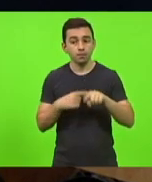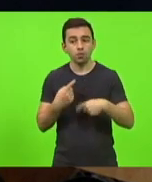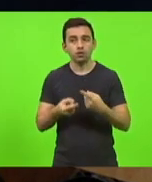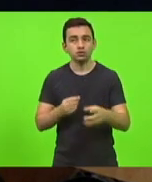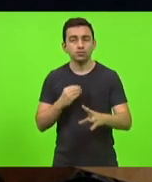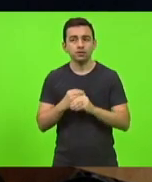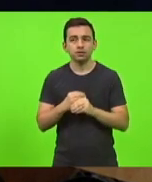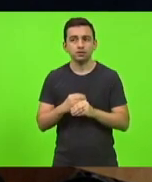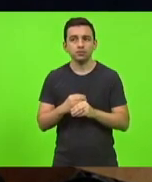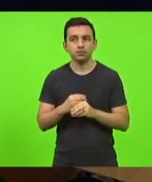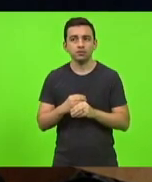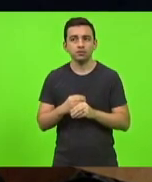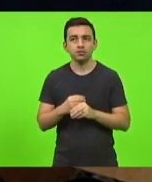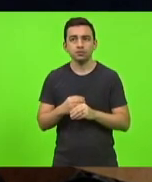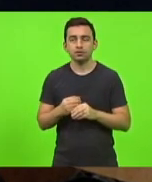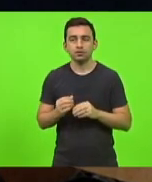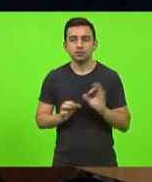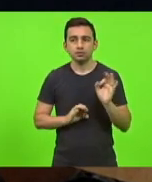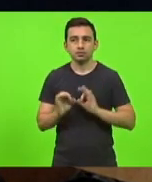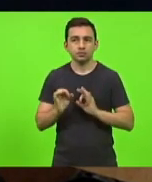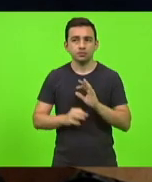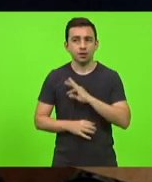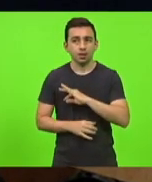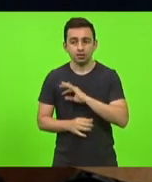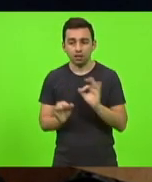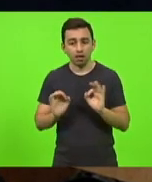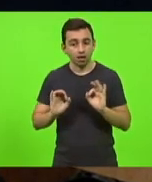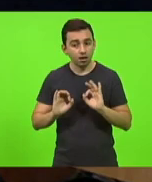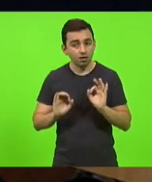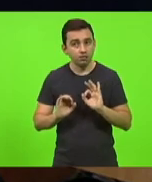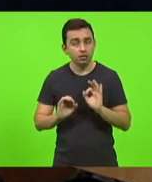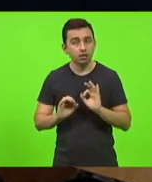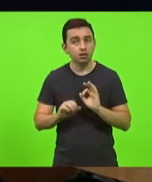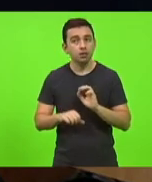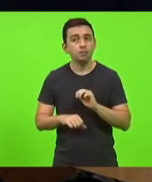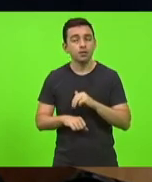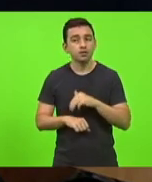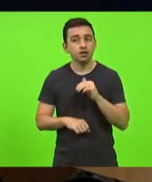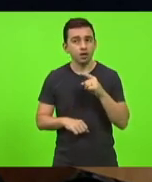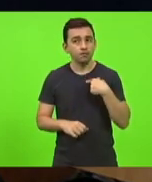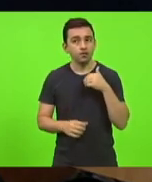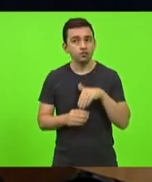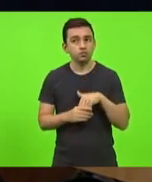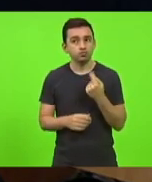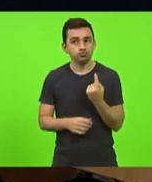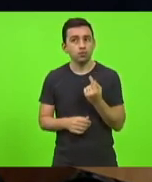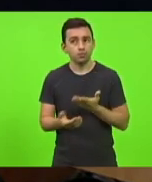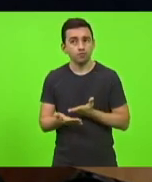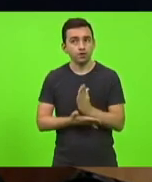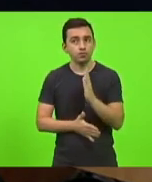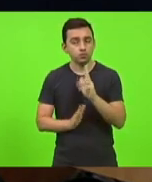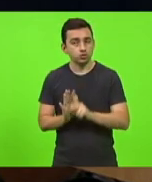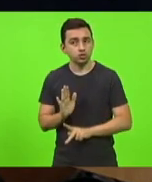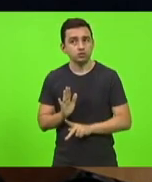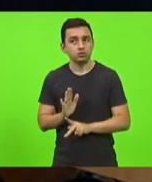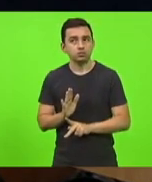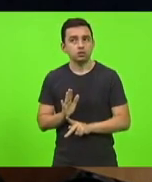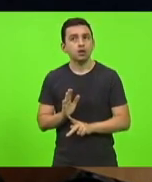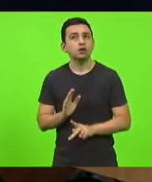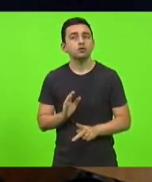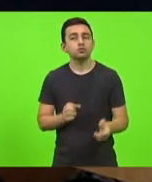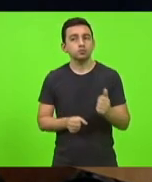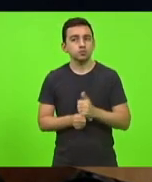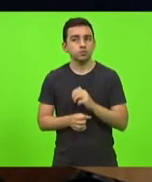ter reajuste salarial para o magistério. Então, voto 1, tá? Aprovar o projeto com o substitutivo